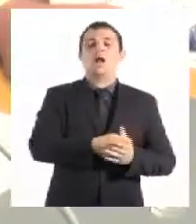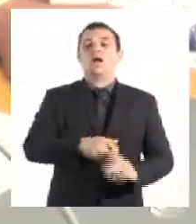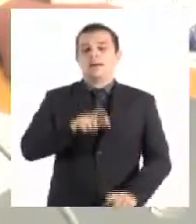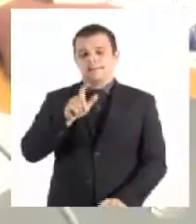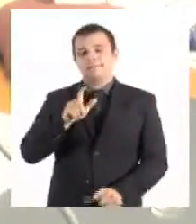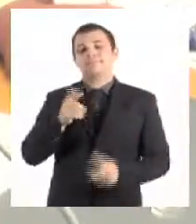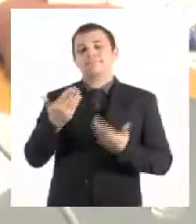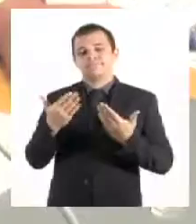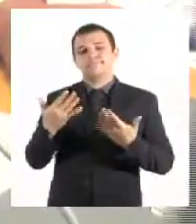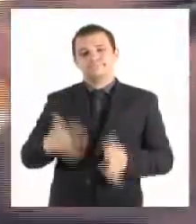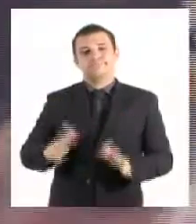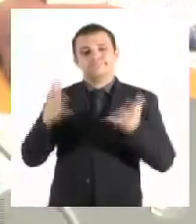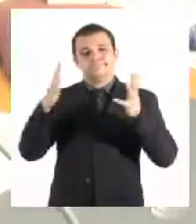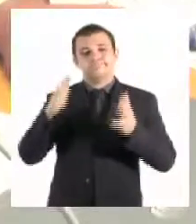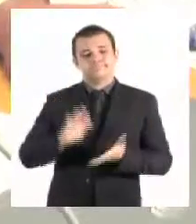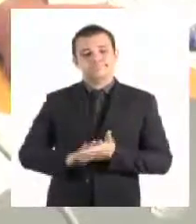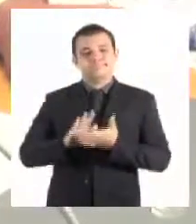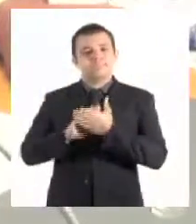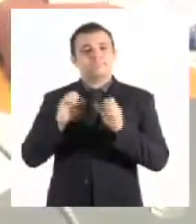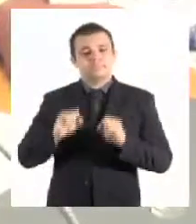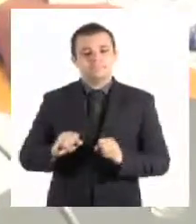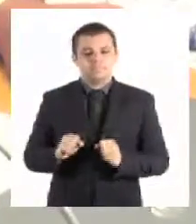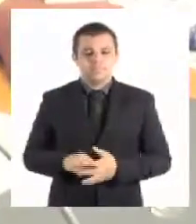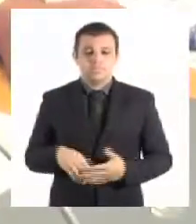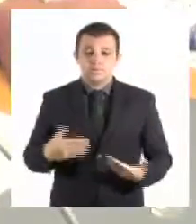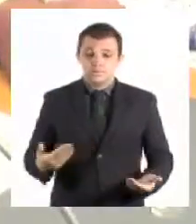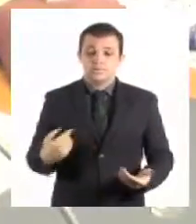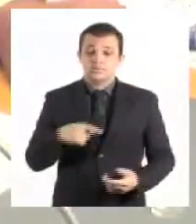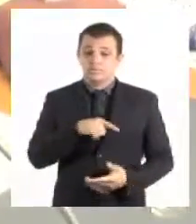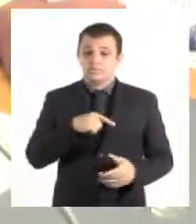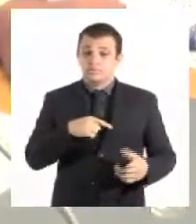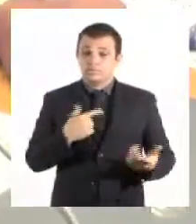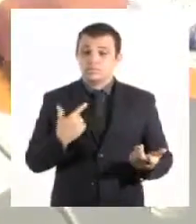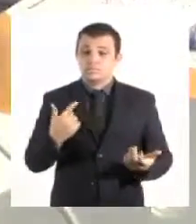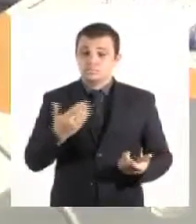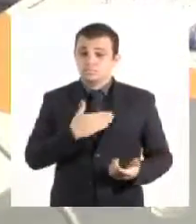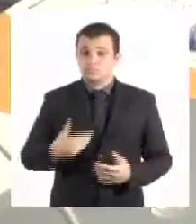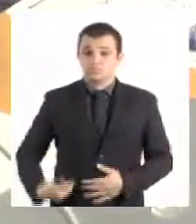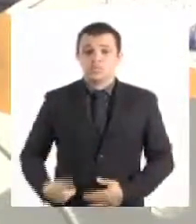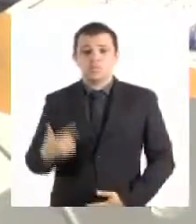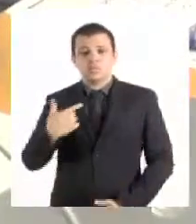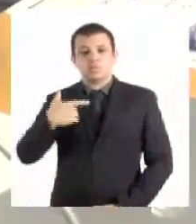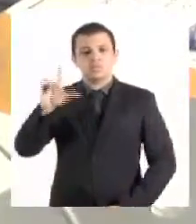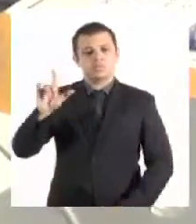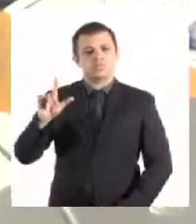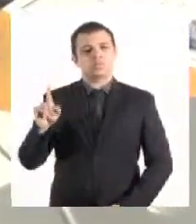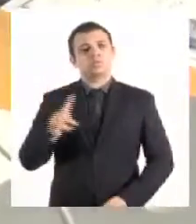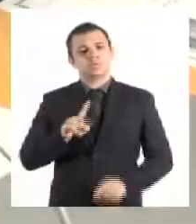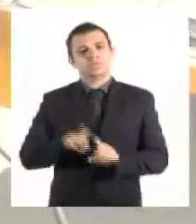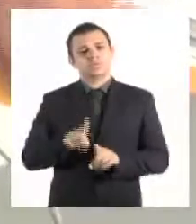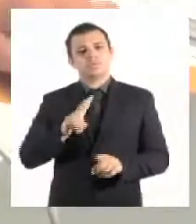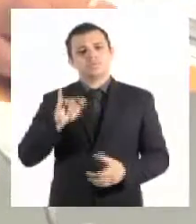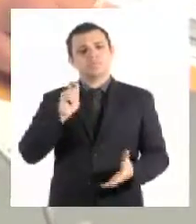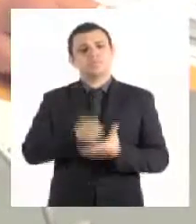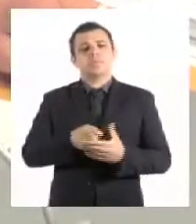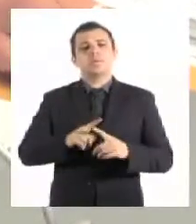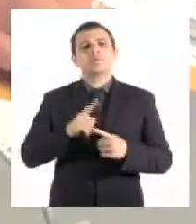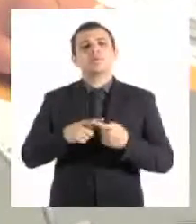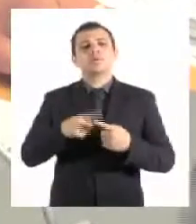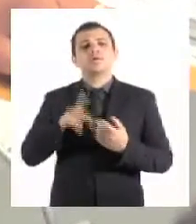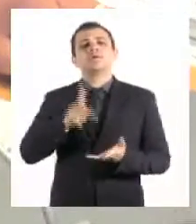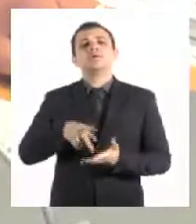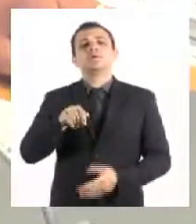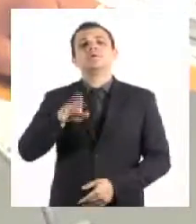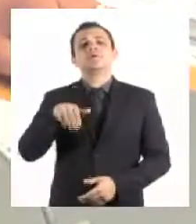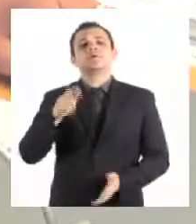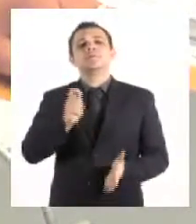esse pagamento, no governo do Flávio. Outros governos irão também pagar essa conta. Na verdade, quem paga é o povo quem